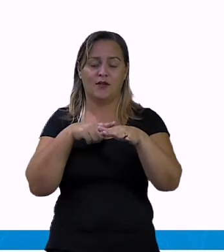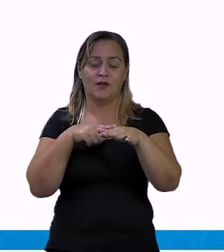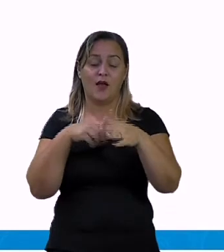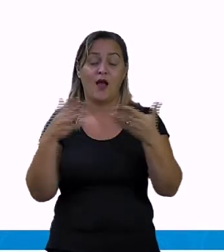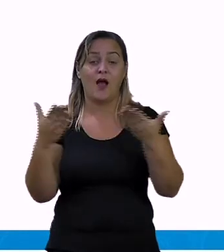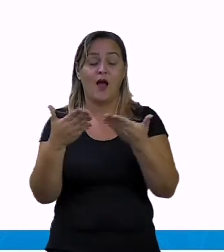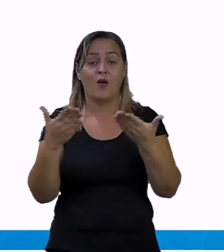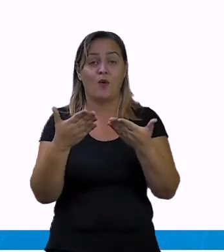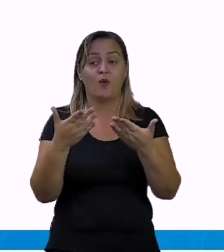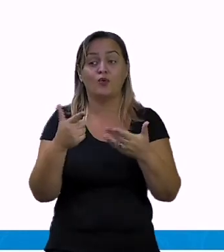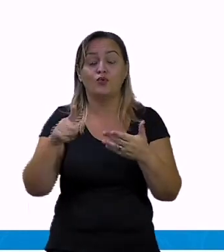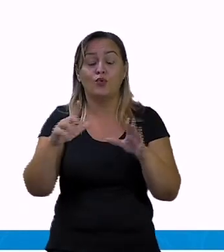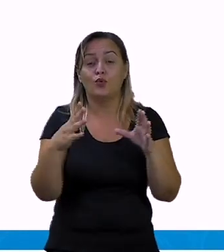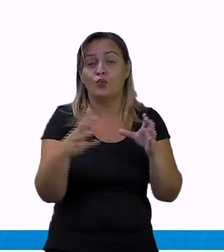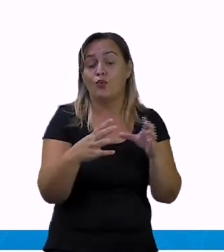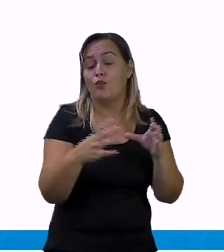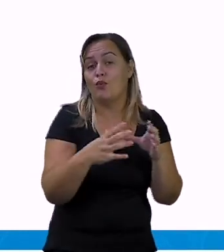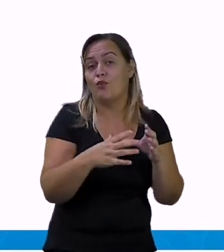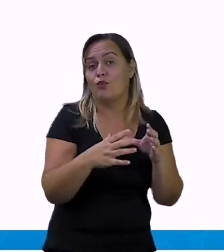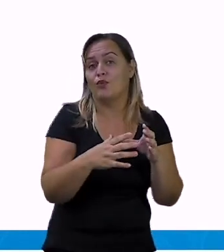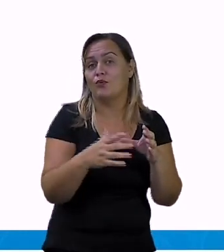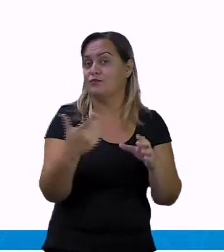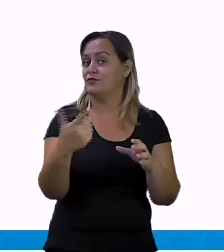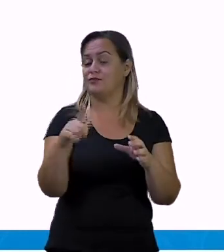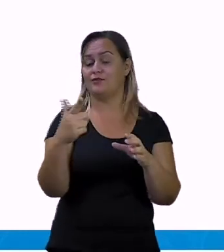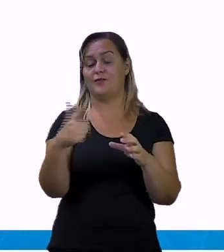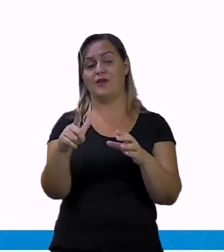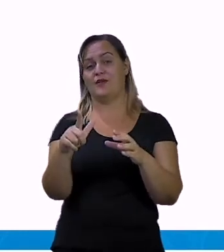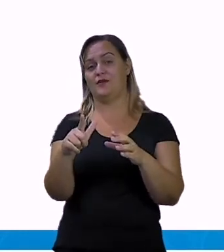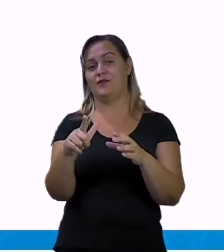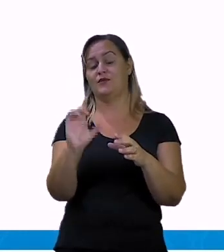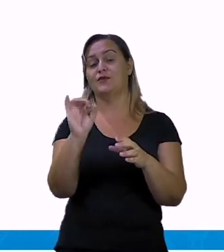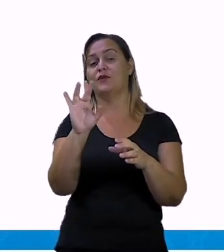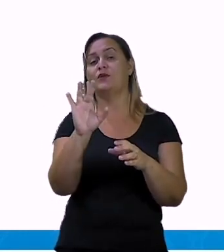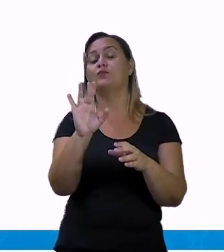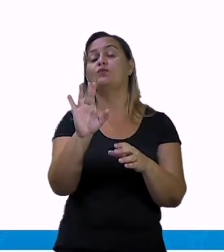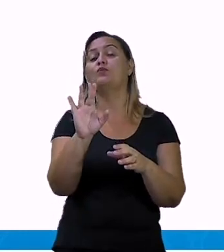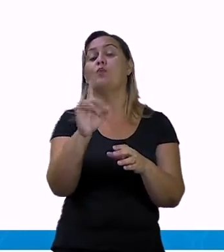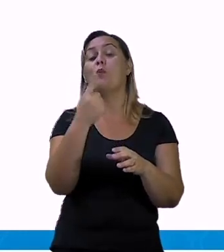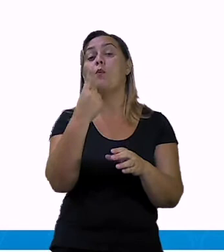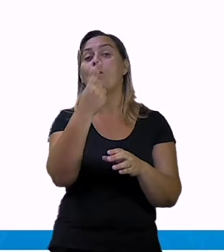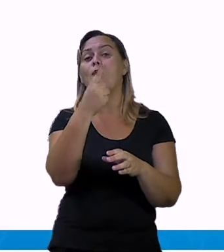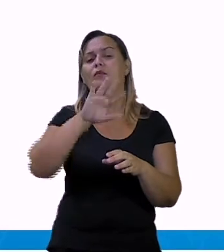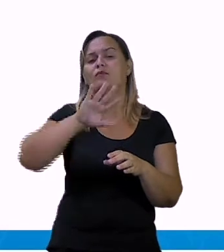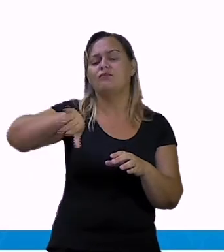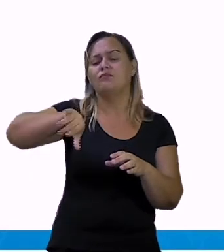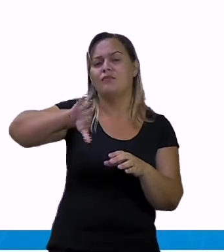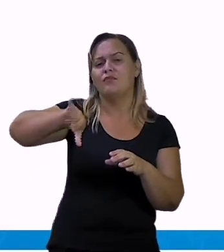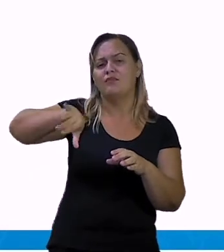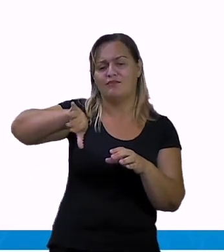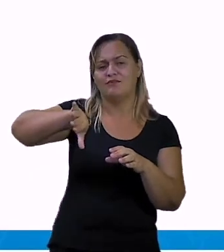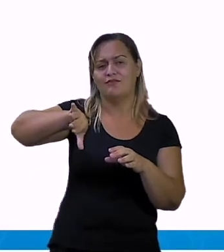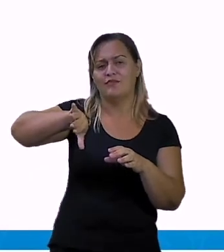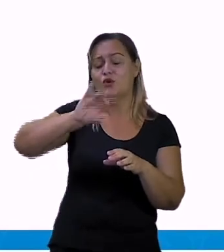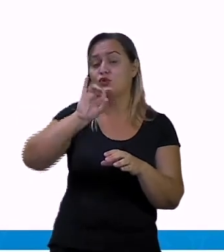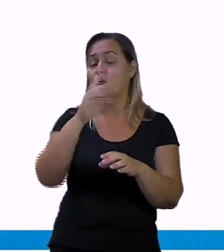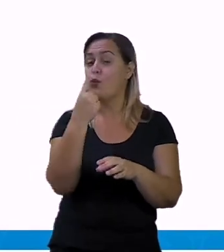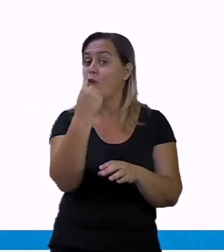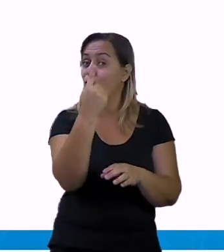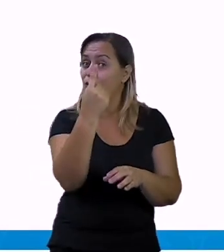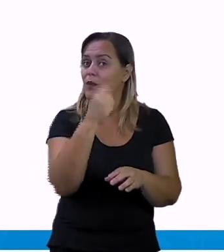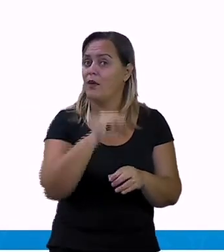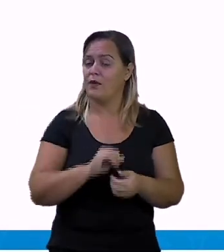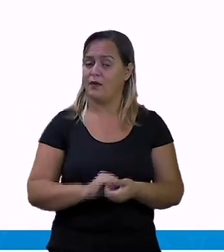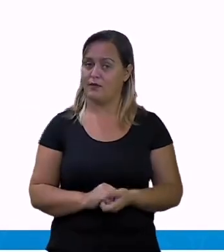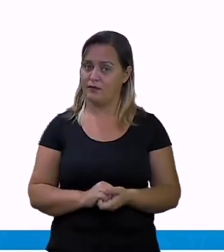acontece. Elas só vão ter a nadadeira que está próxima à cauda. Cerca de mais